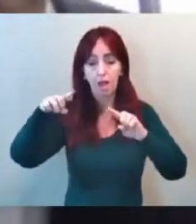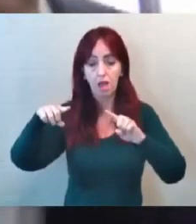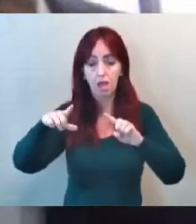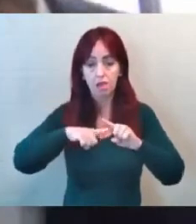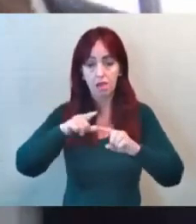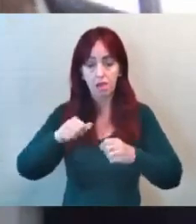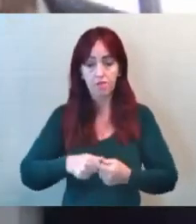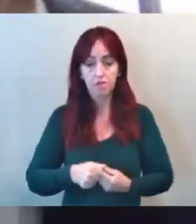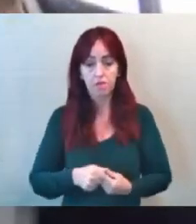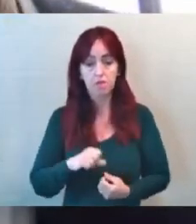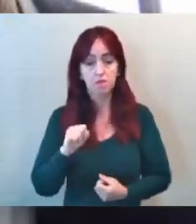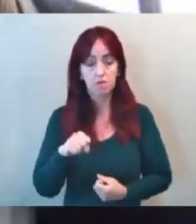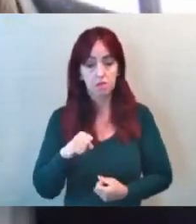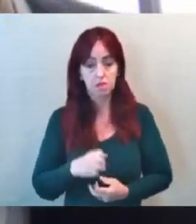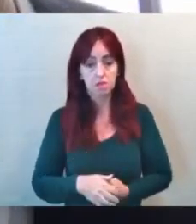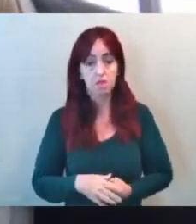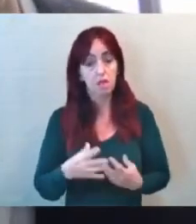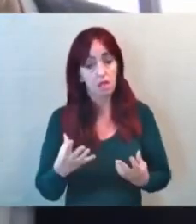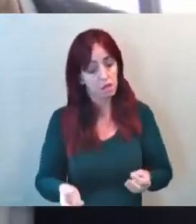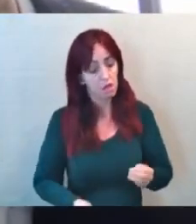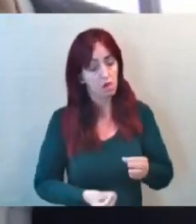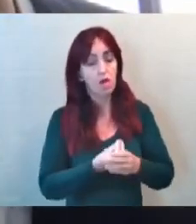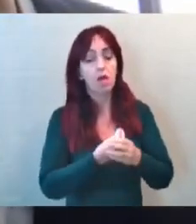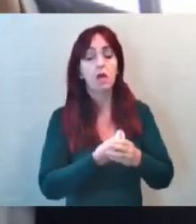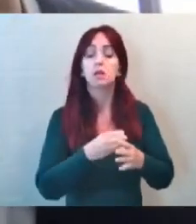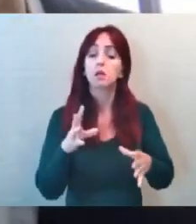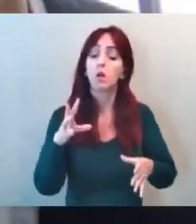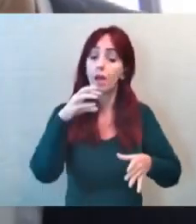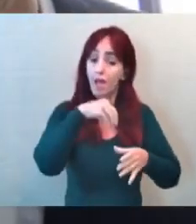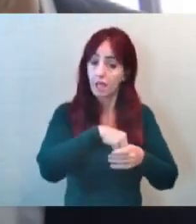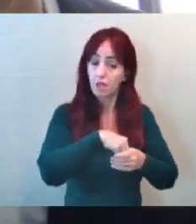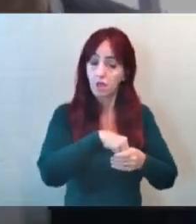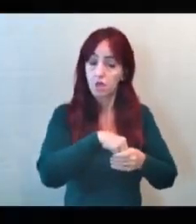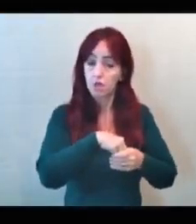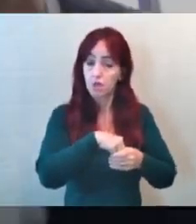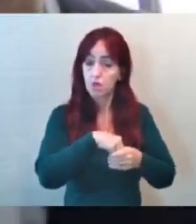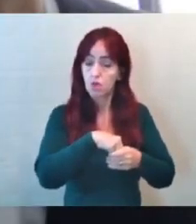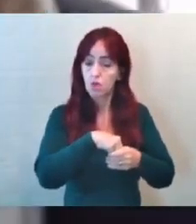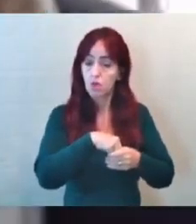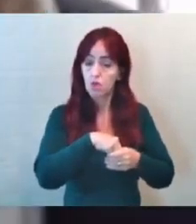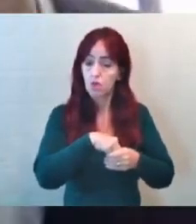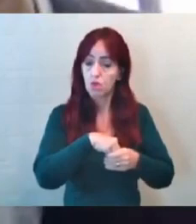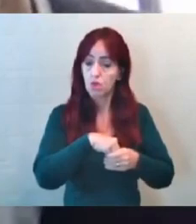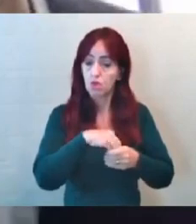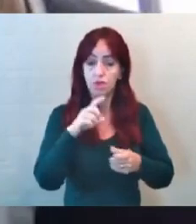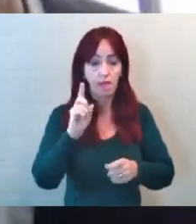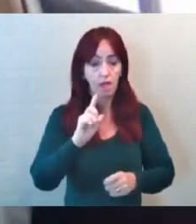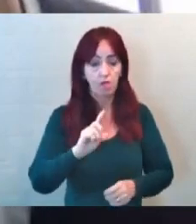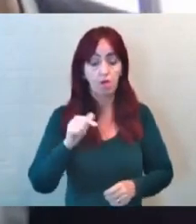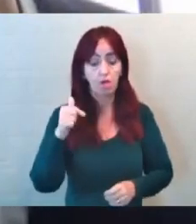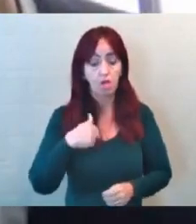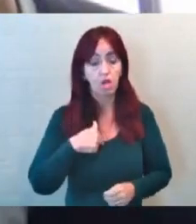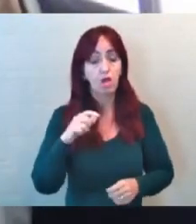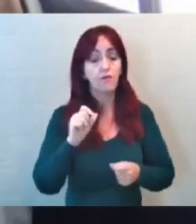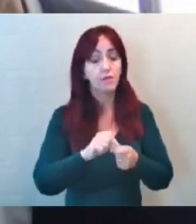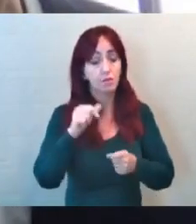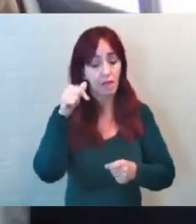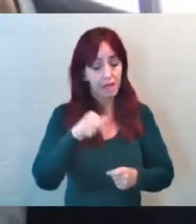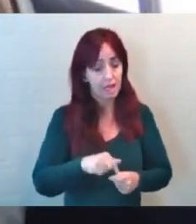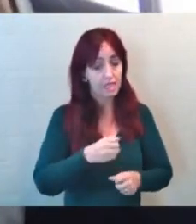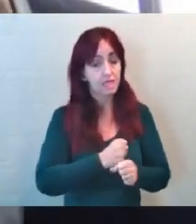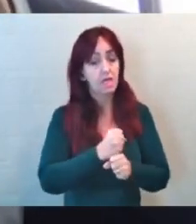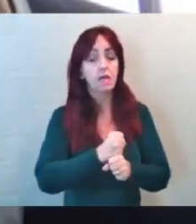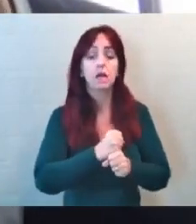Sim. Então sim, entrou com 7,58%, porque a lei é desse ano. Não. Nós fizemos para esse ano,